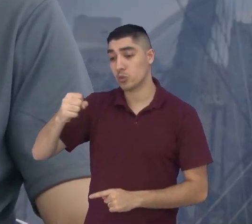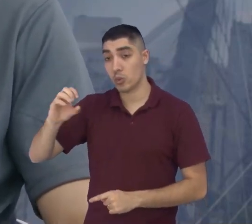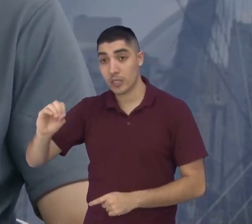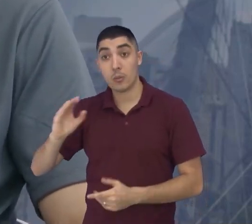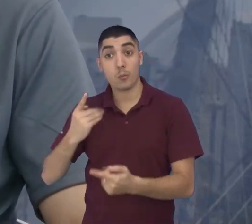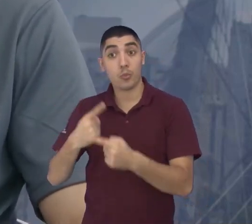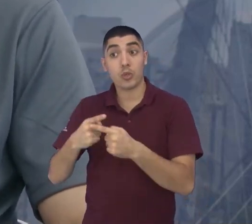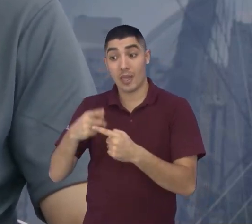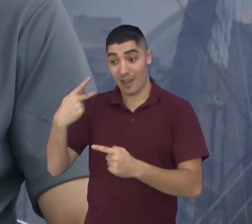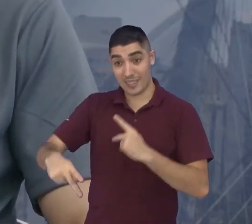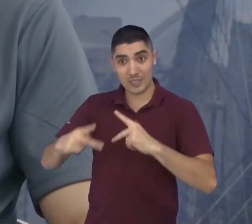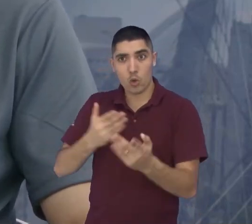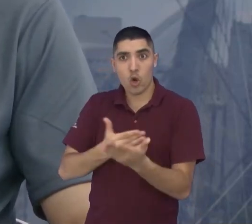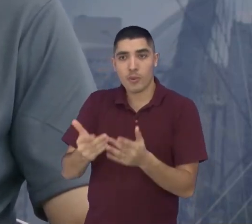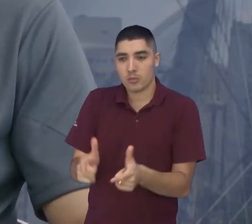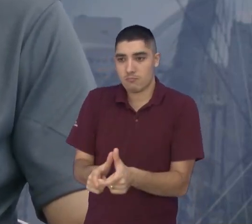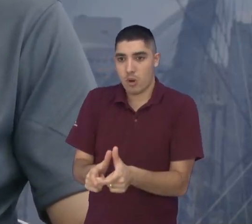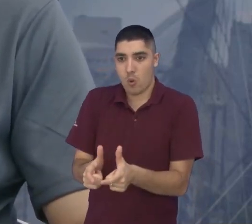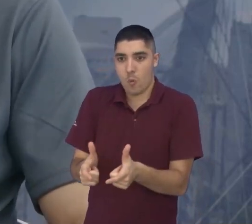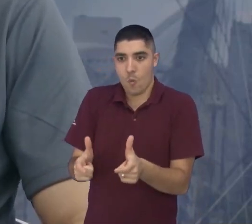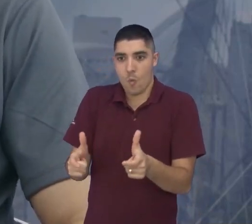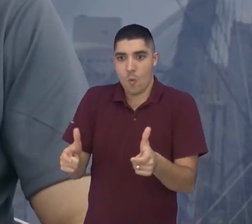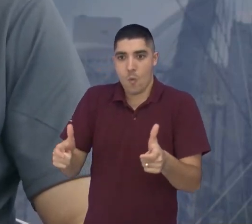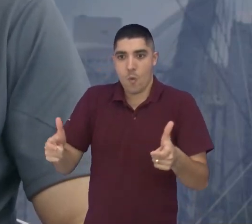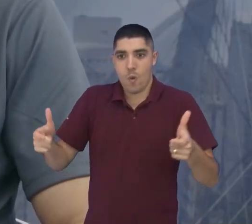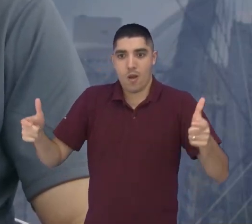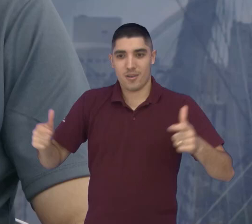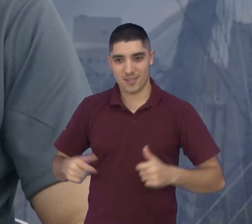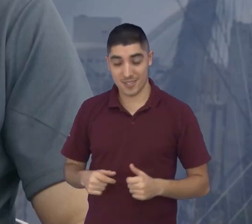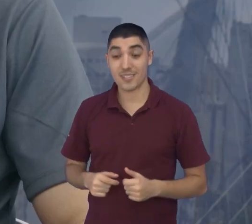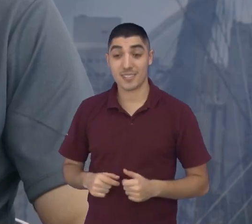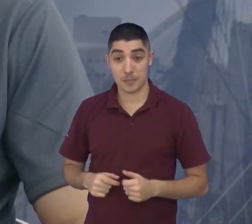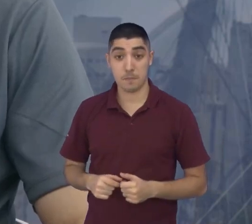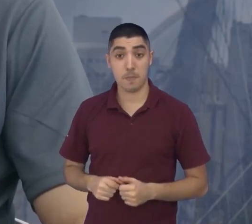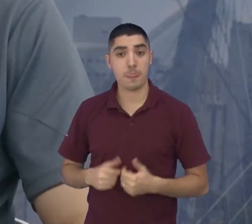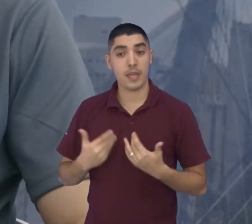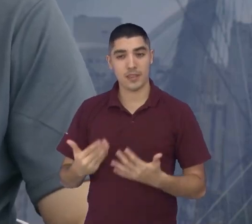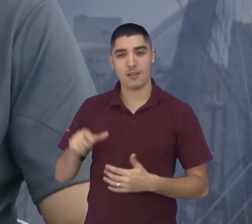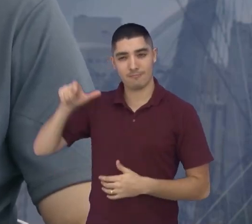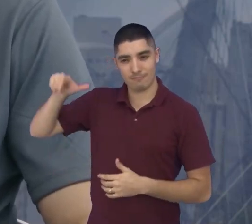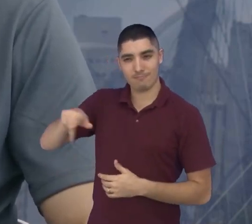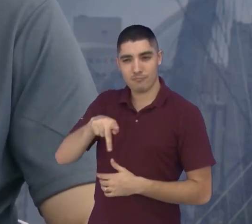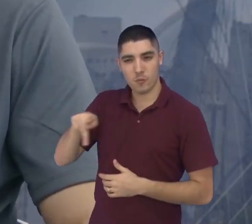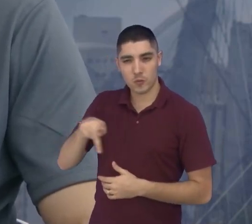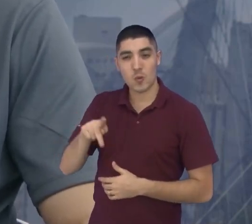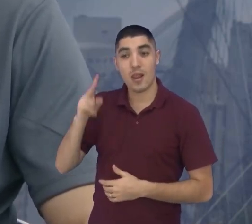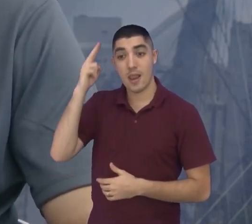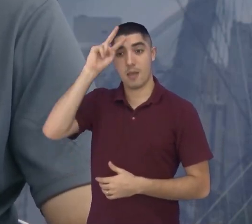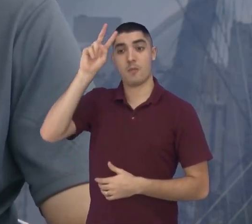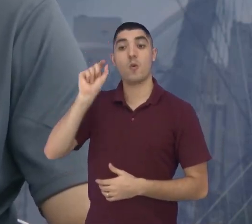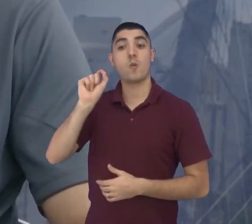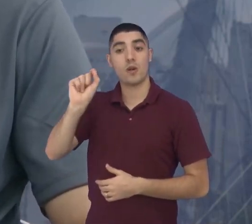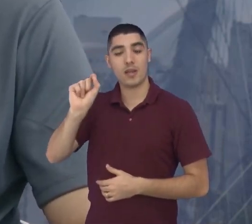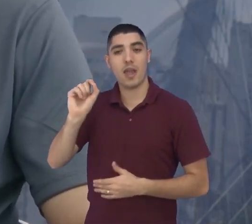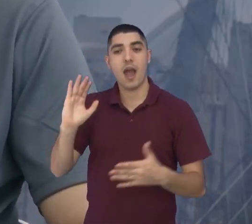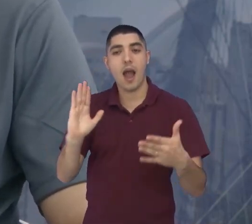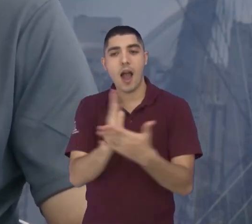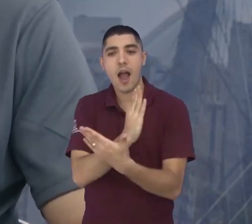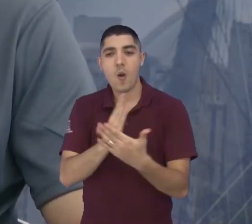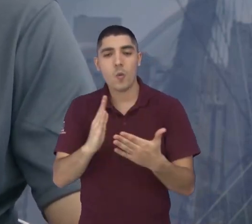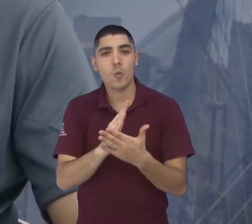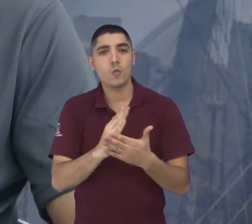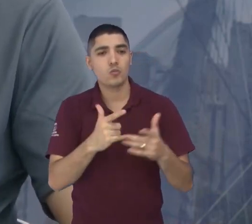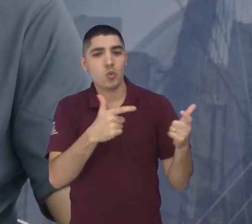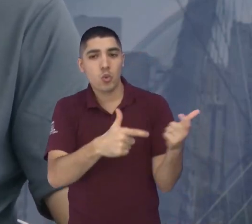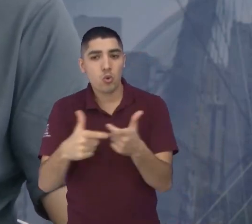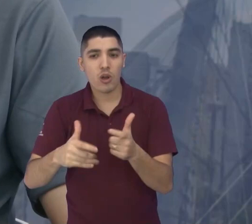da nossa cidade. Então, o professor Edu até lembrou de alguns patrimônios que se perderam na